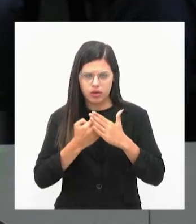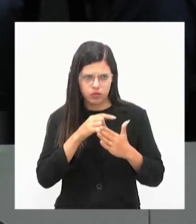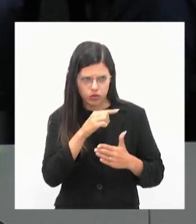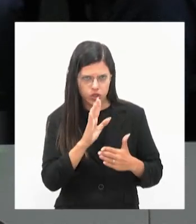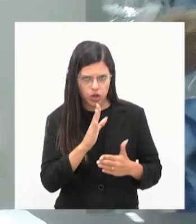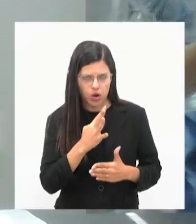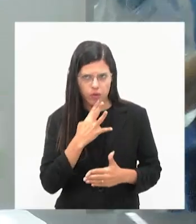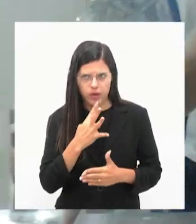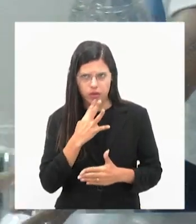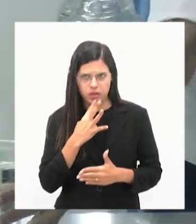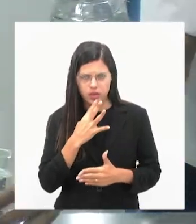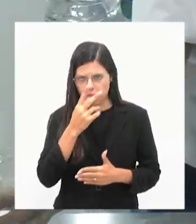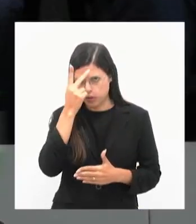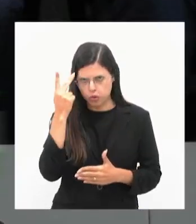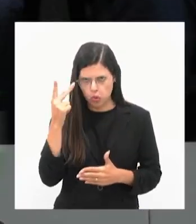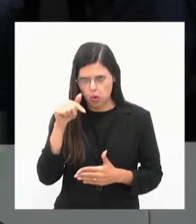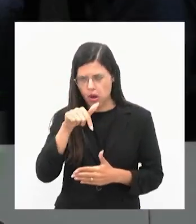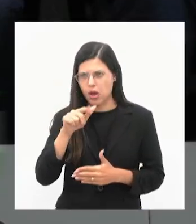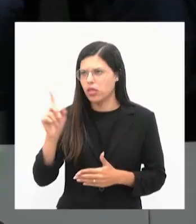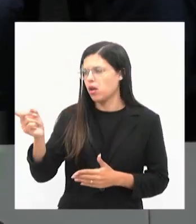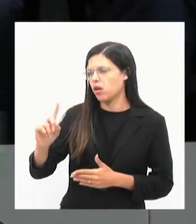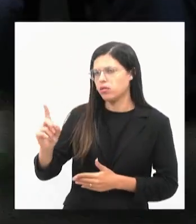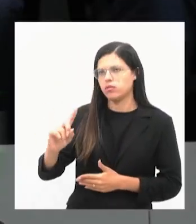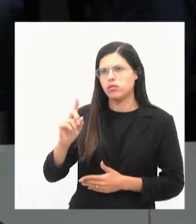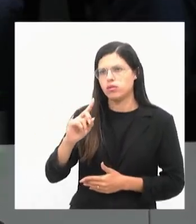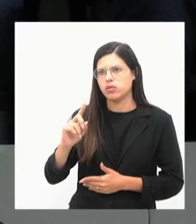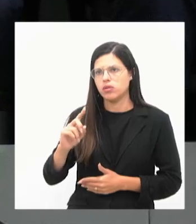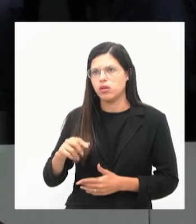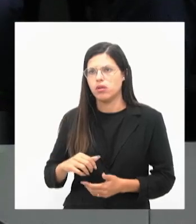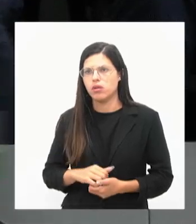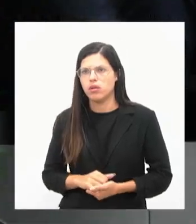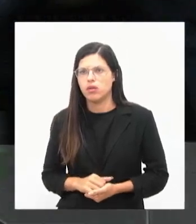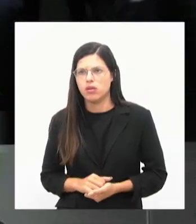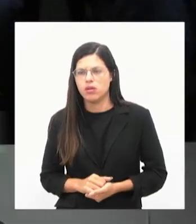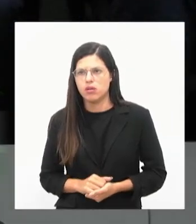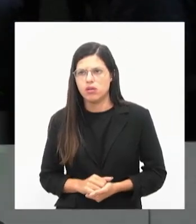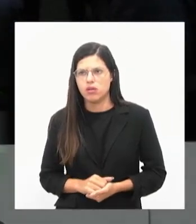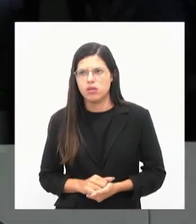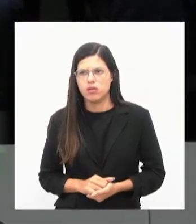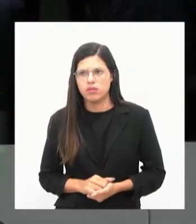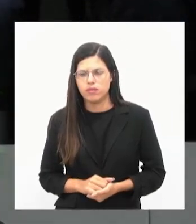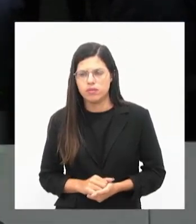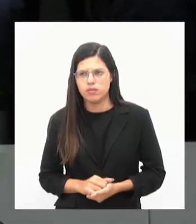foram lá... Eu trabalhei na época na Severa para DRFA. Pode aumentar um pouquinho o microfone dele, por favor?